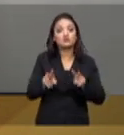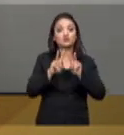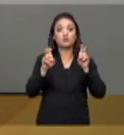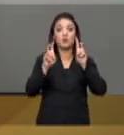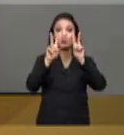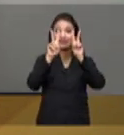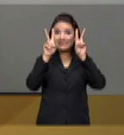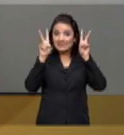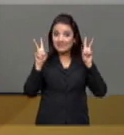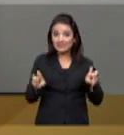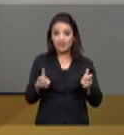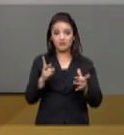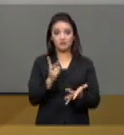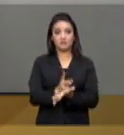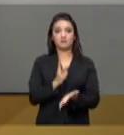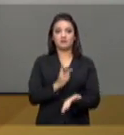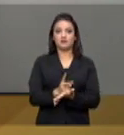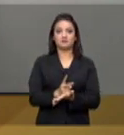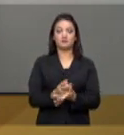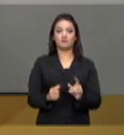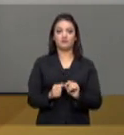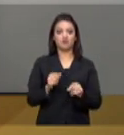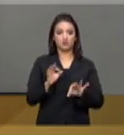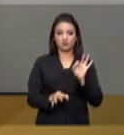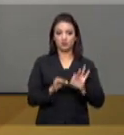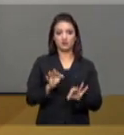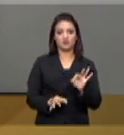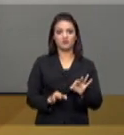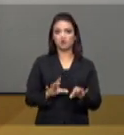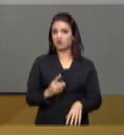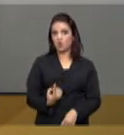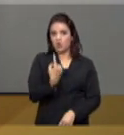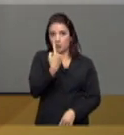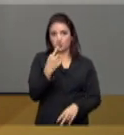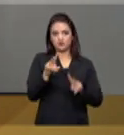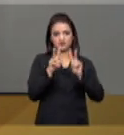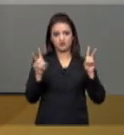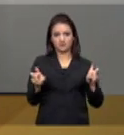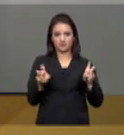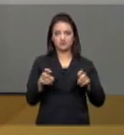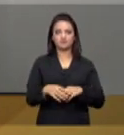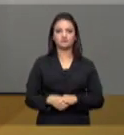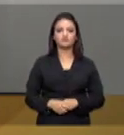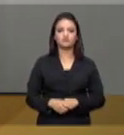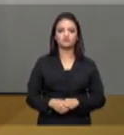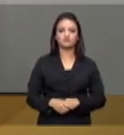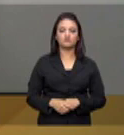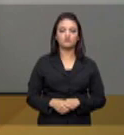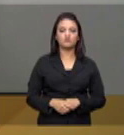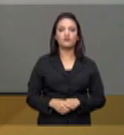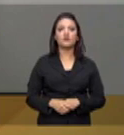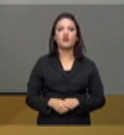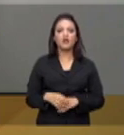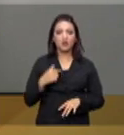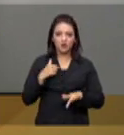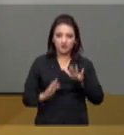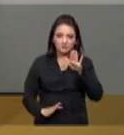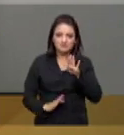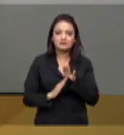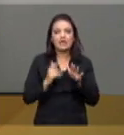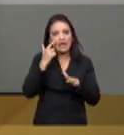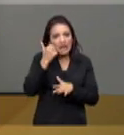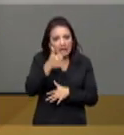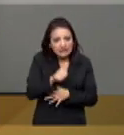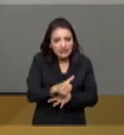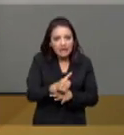tema posto à apreciação neste julgamento, e só a este tema. Limitei-me à análise da base de cálculo